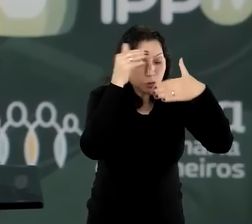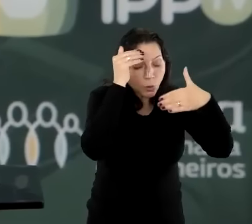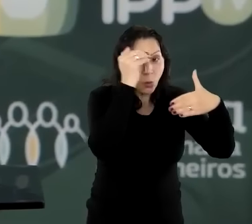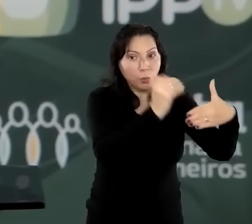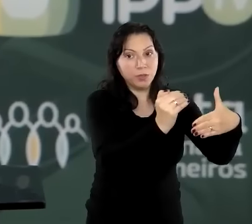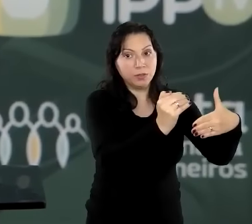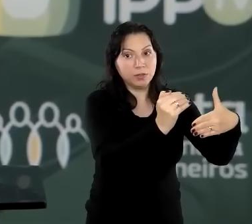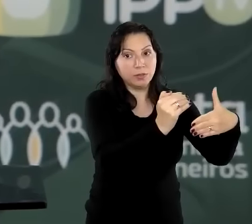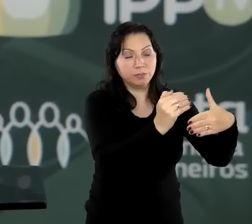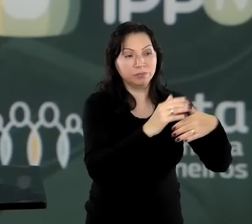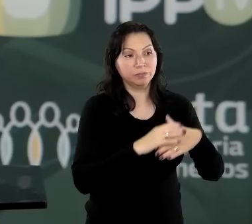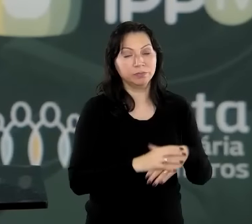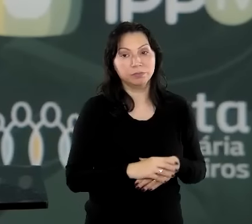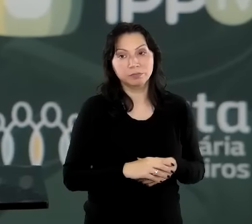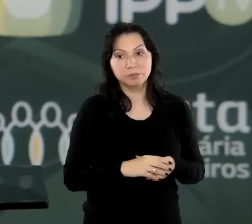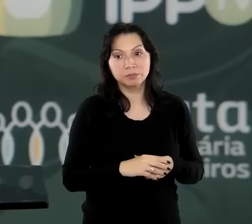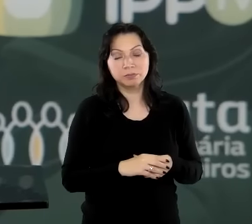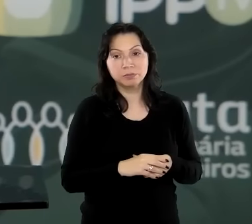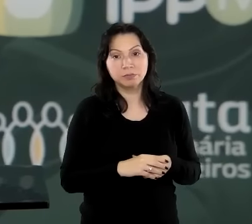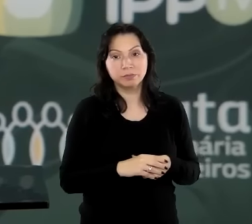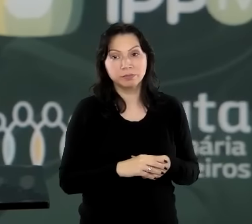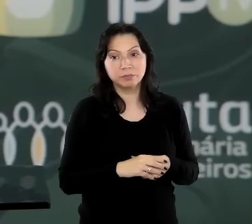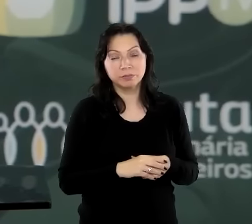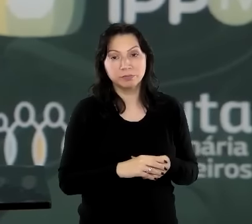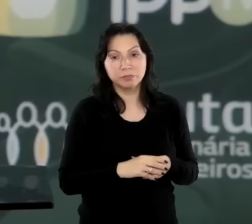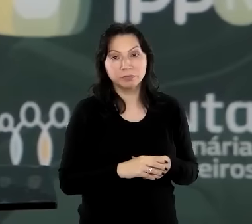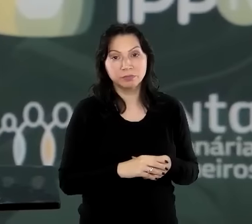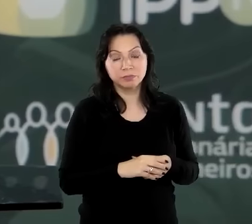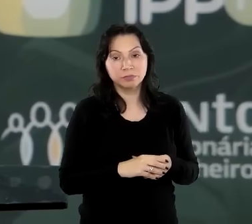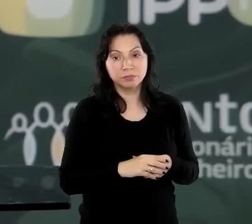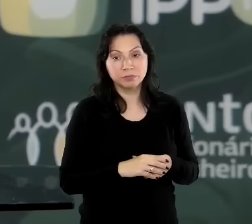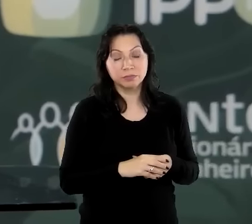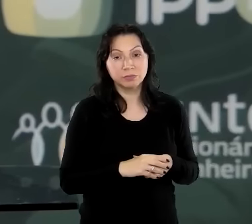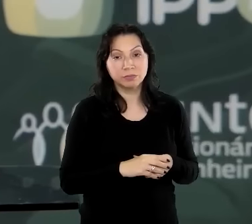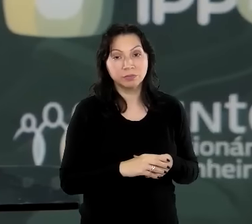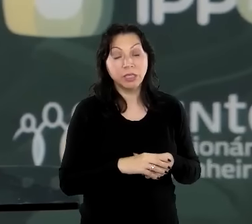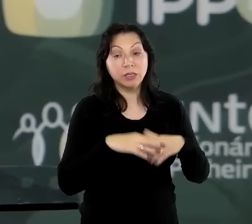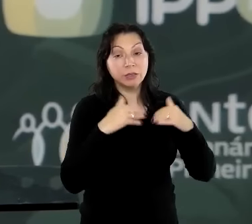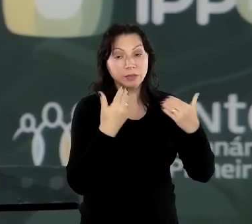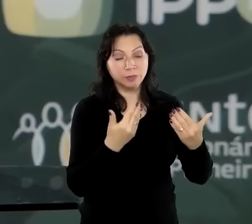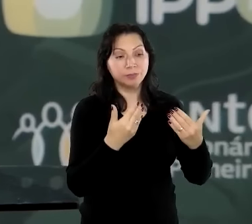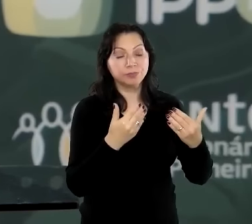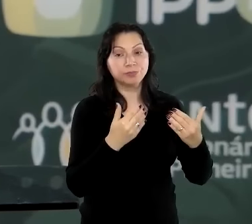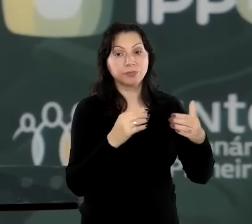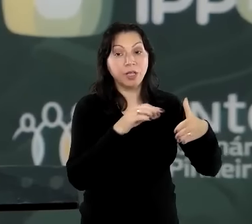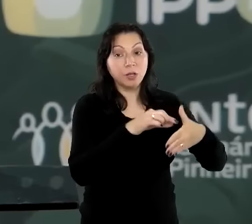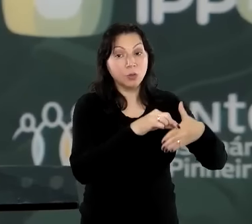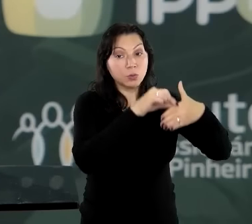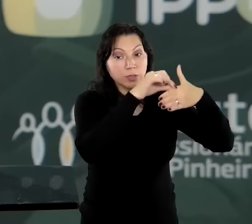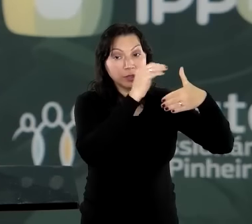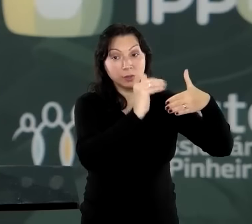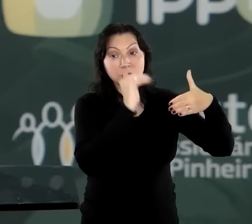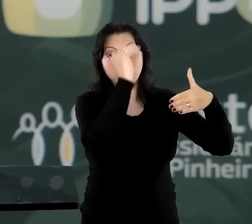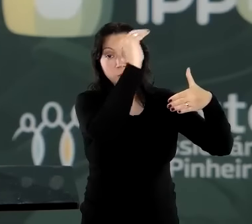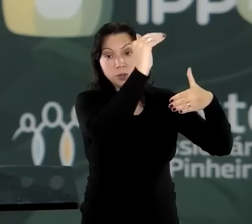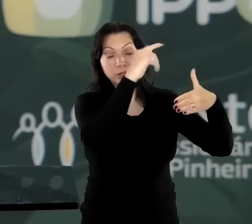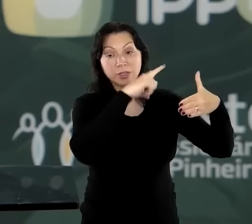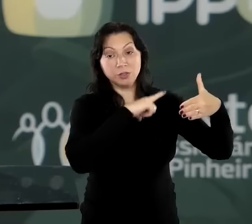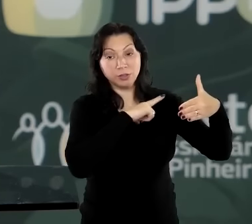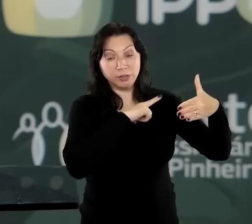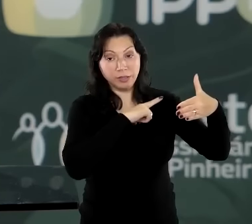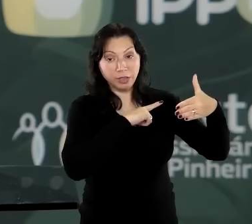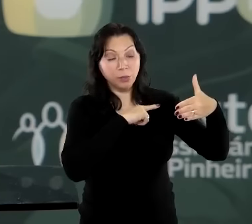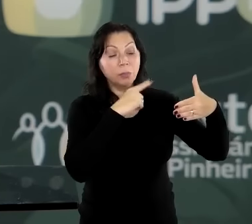eles. Em outras palavras, a autoridade da liderança não é a autoridade que é inerente